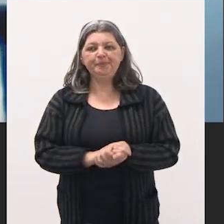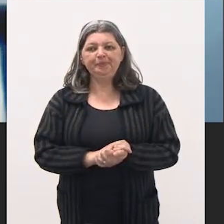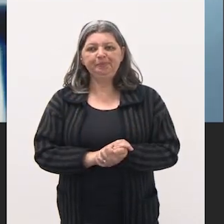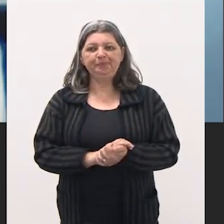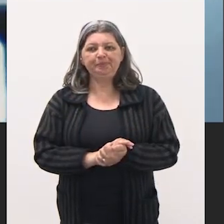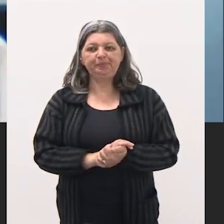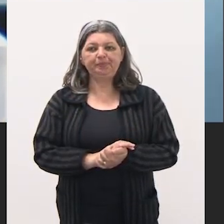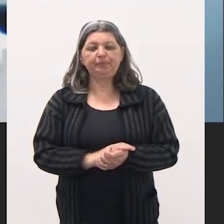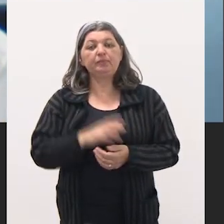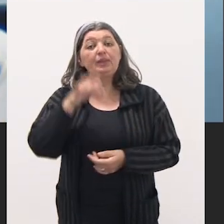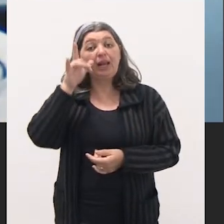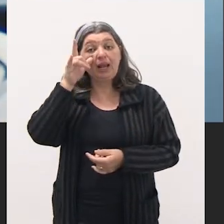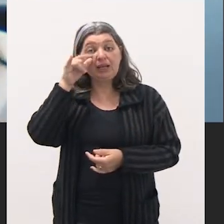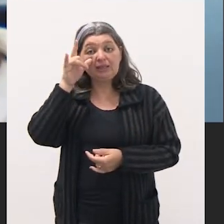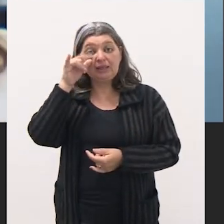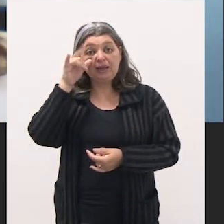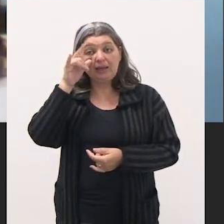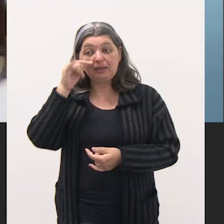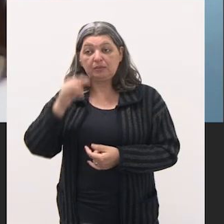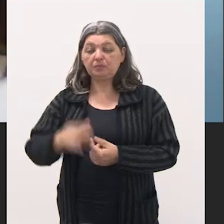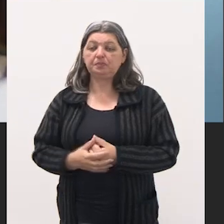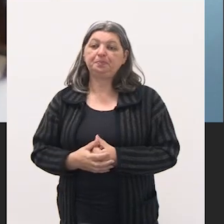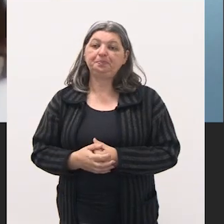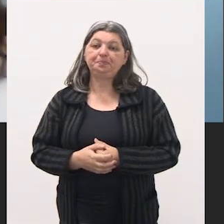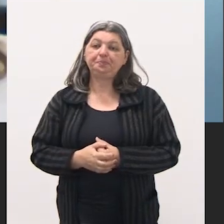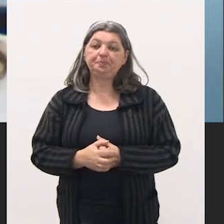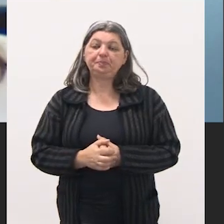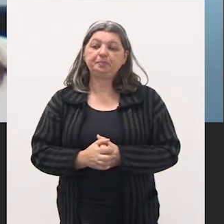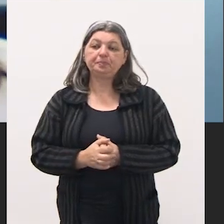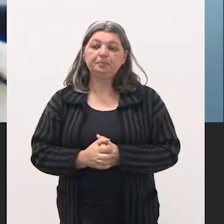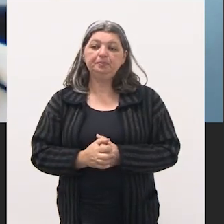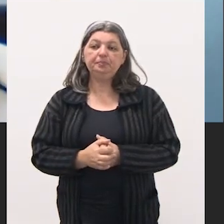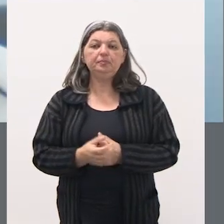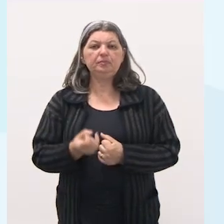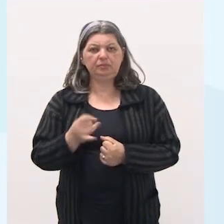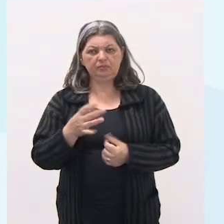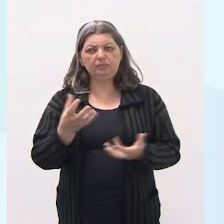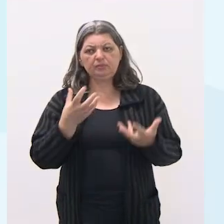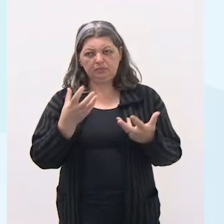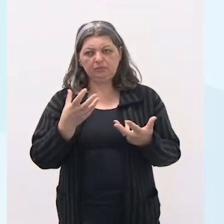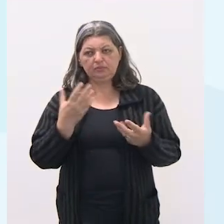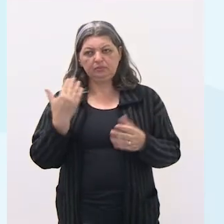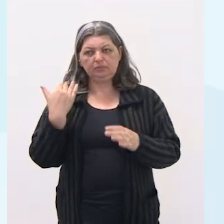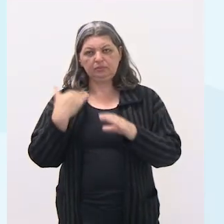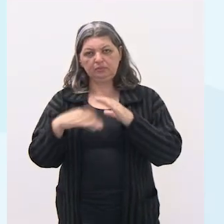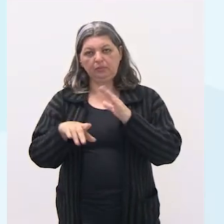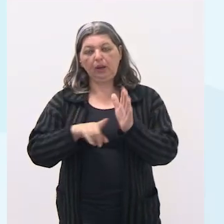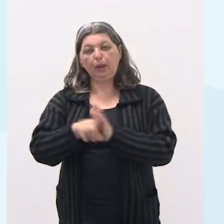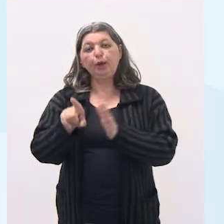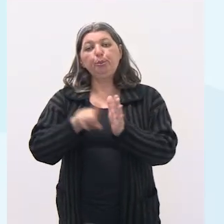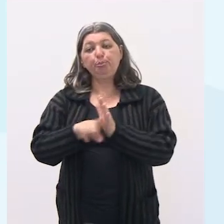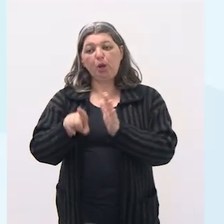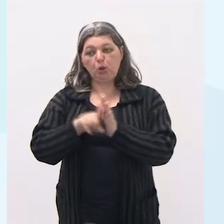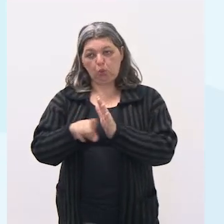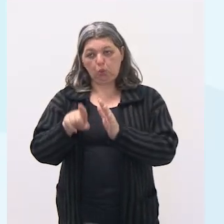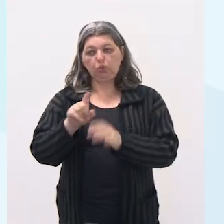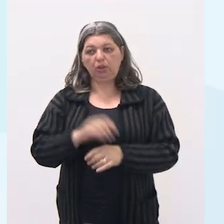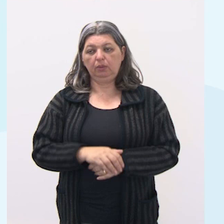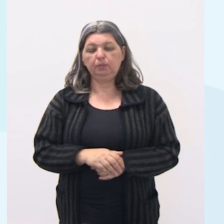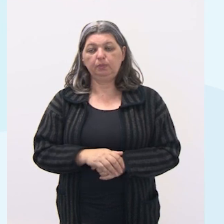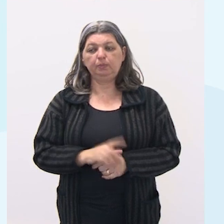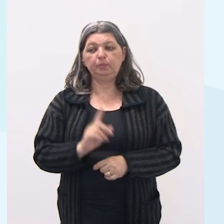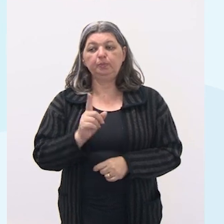meu Instagram, vou deixar, se vocês quiserem, mandar aqui as perguntas, e nós estamos